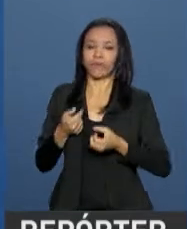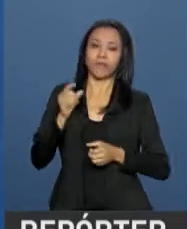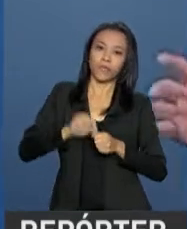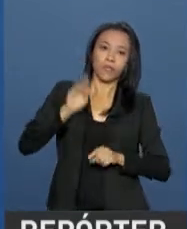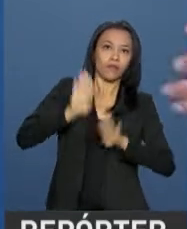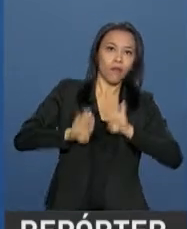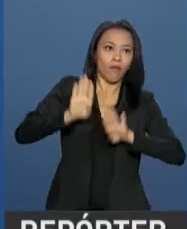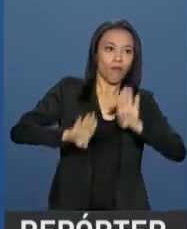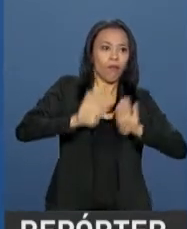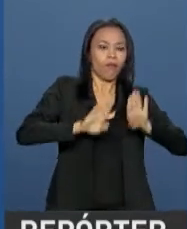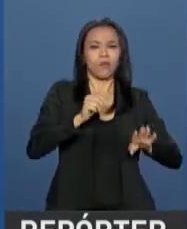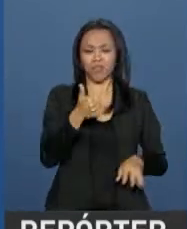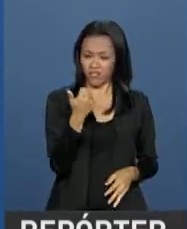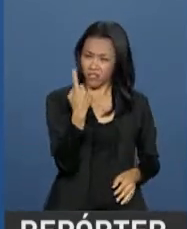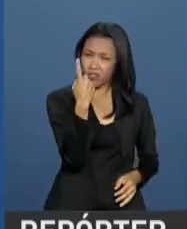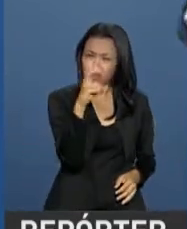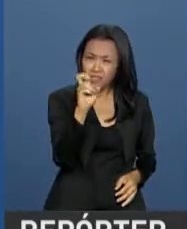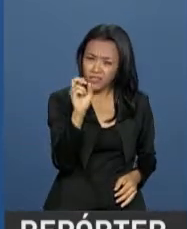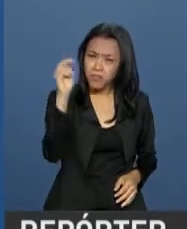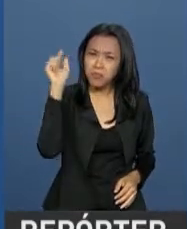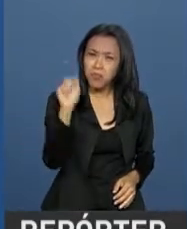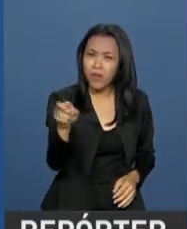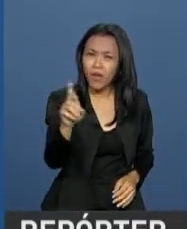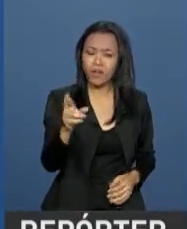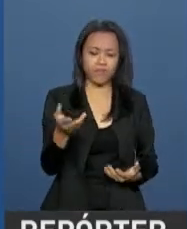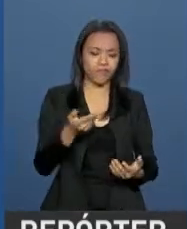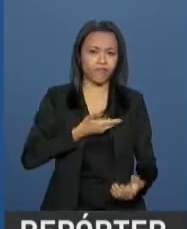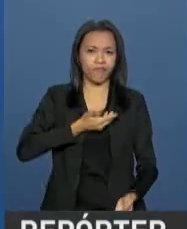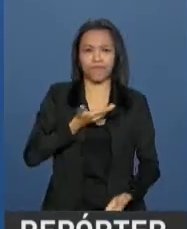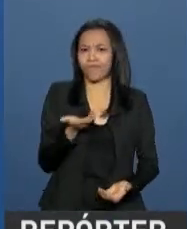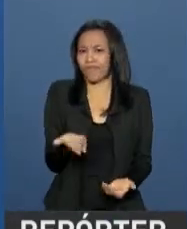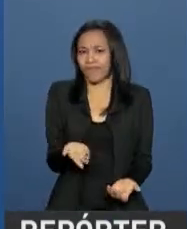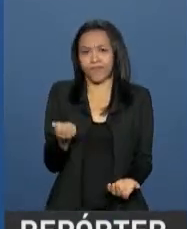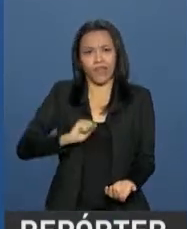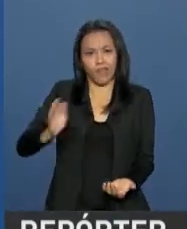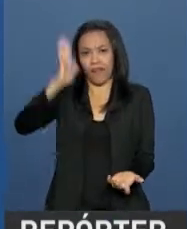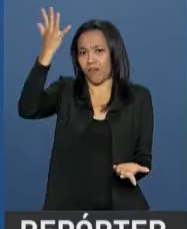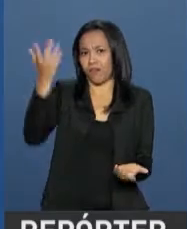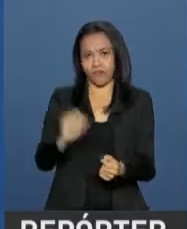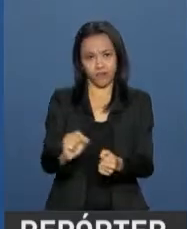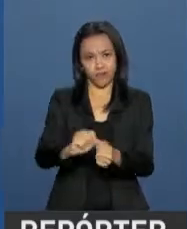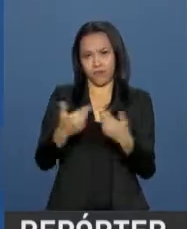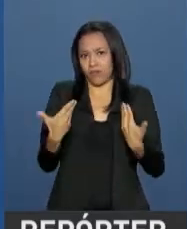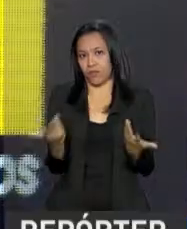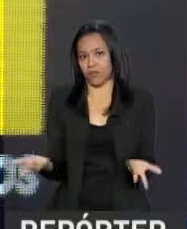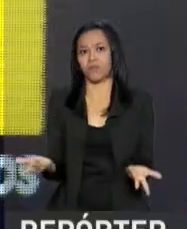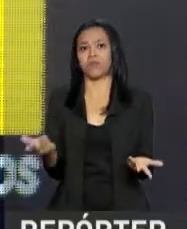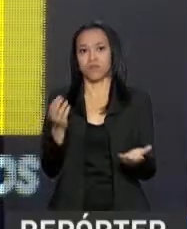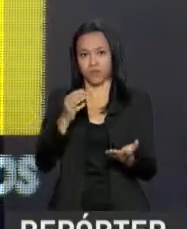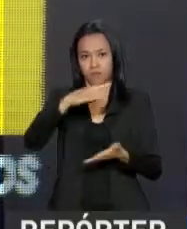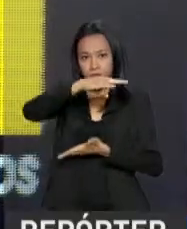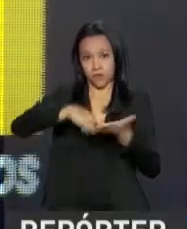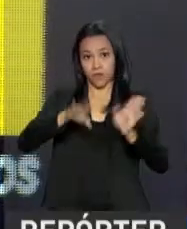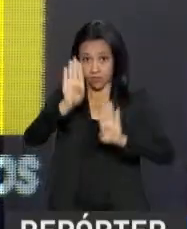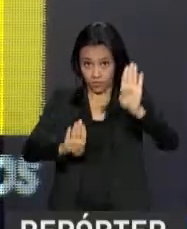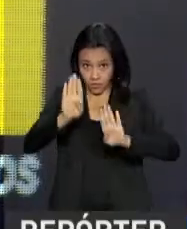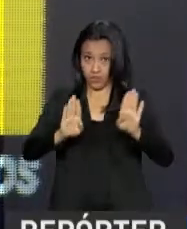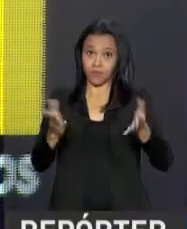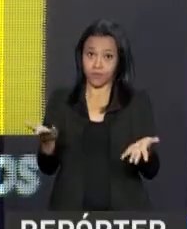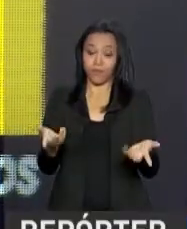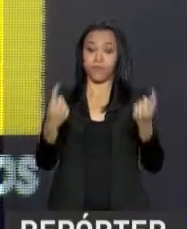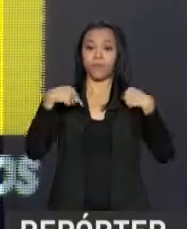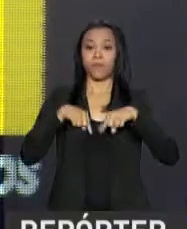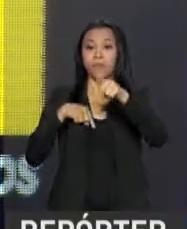coisa que vale 15 mil reais fica mais caro fazer licitação do que realmente executada já o presidente determinou